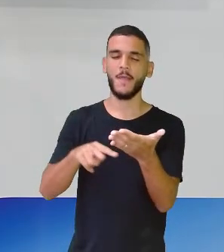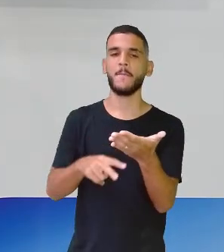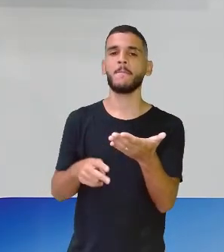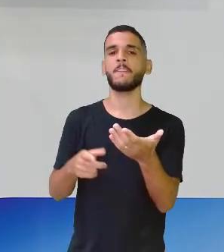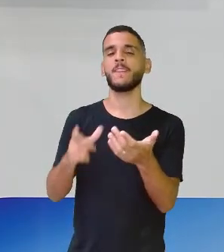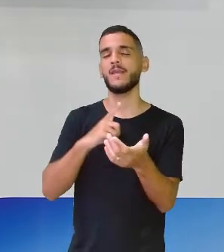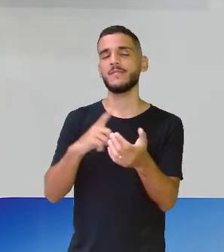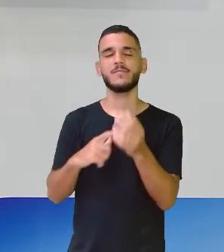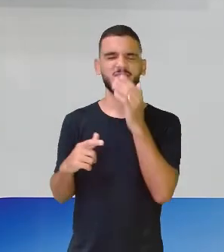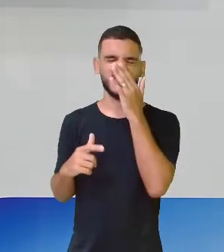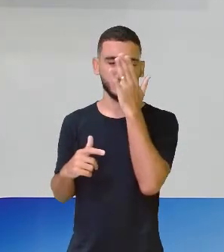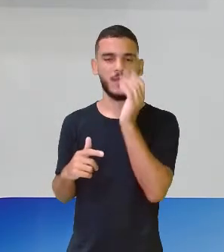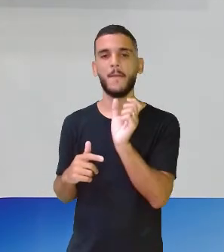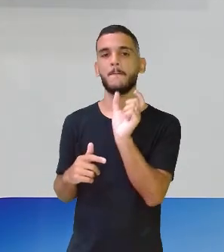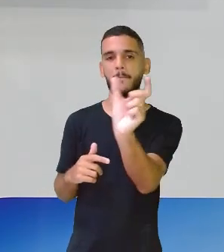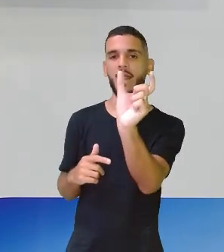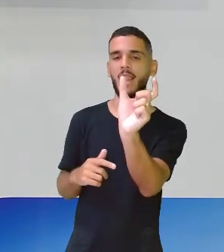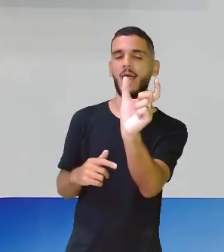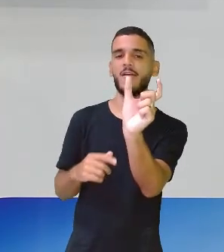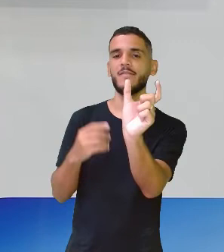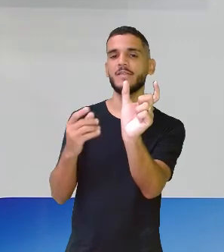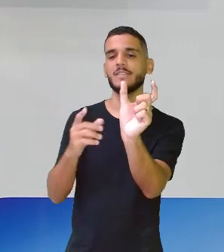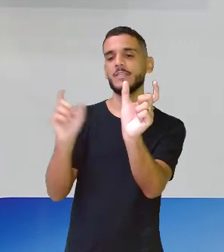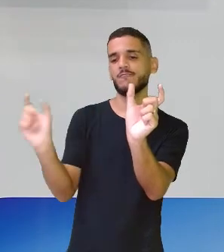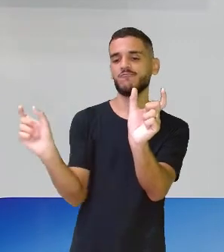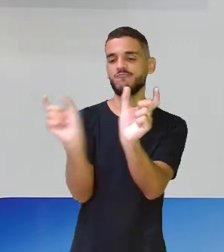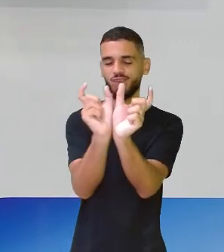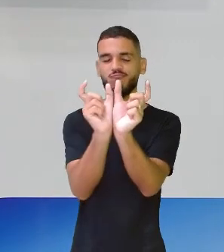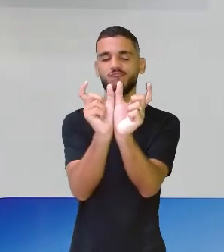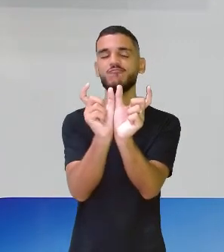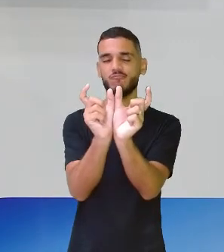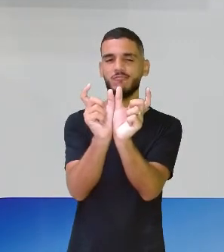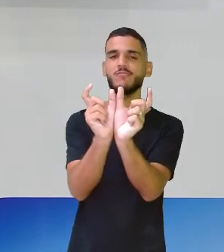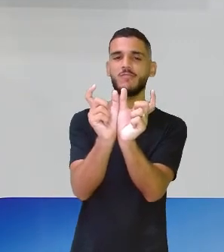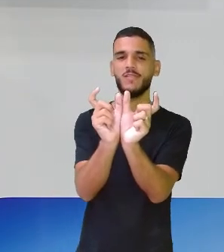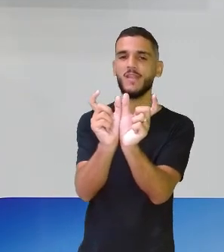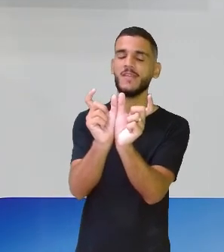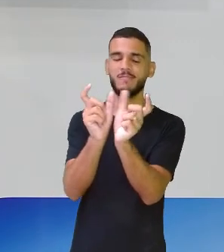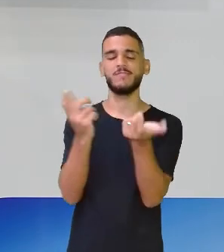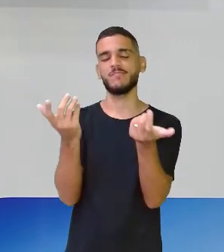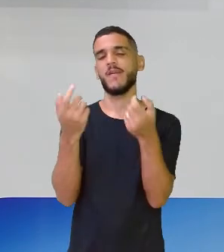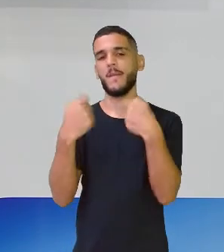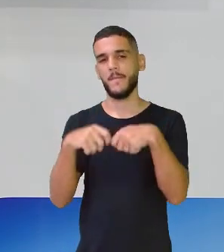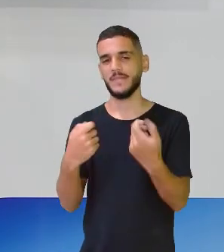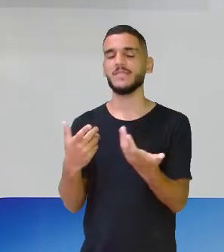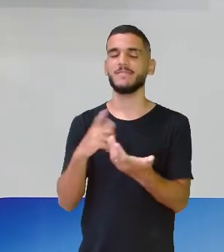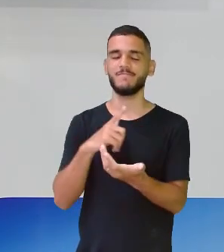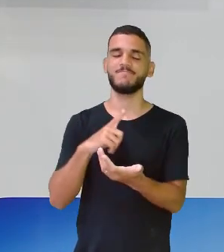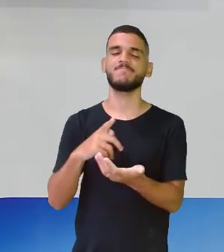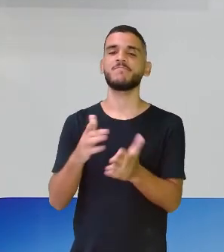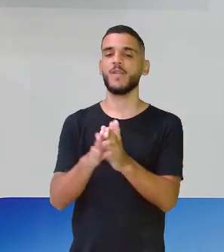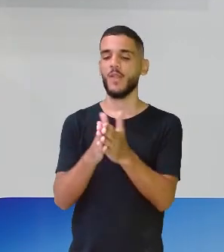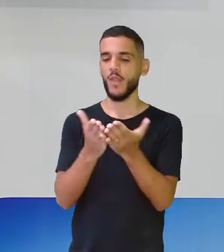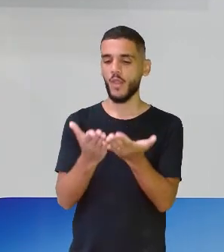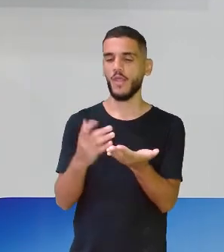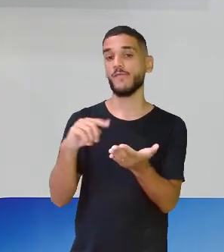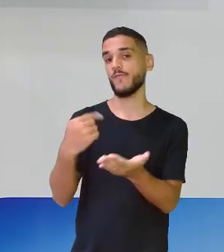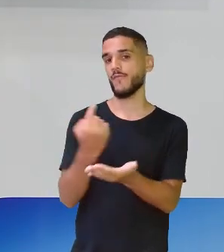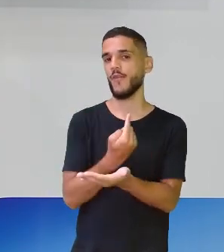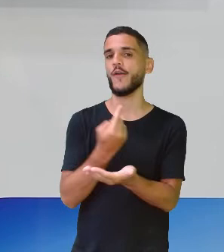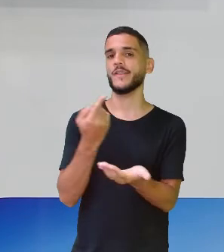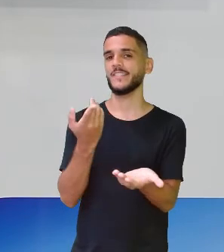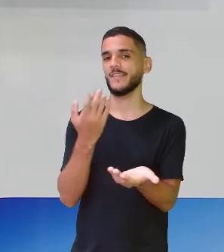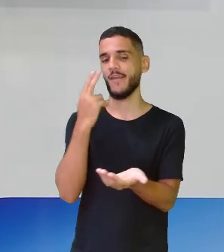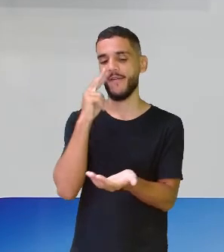perdem o pedacinho e encontram outras, e aí elas se transformam em outras palavras. No livro que eu trouxe, a gente viu